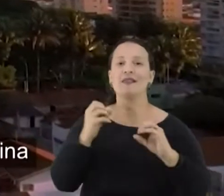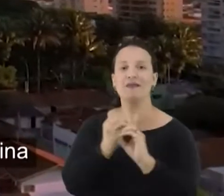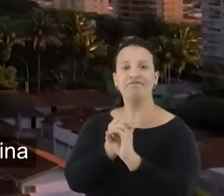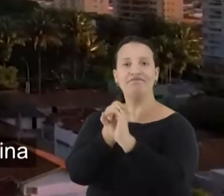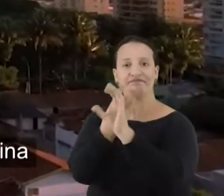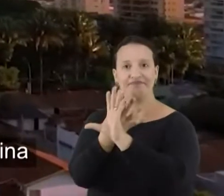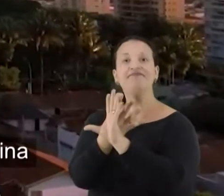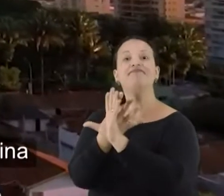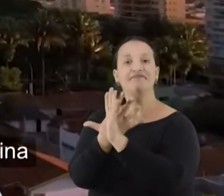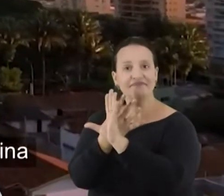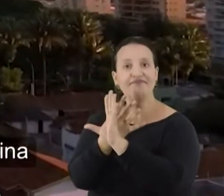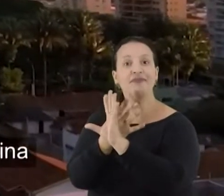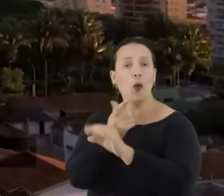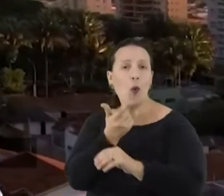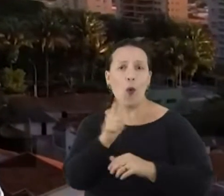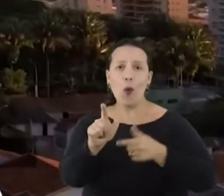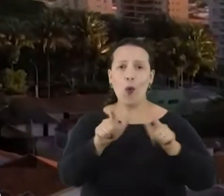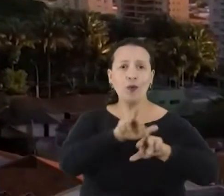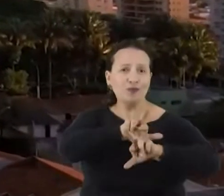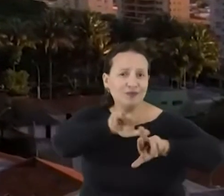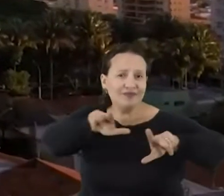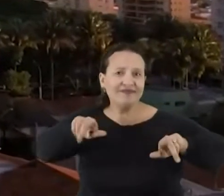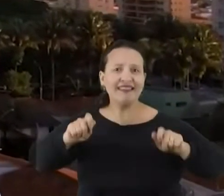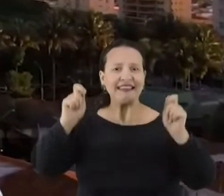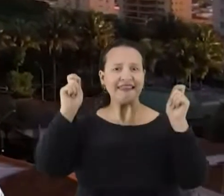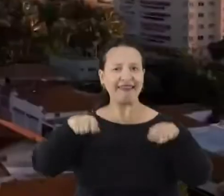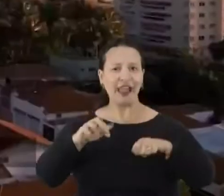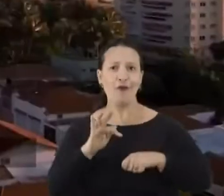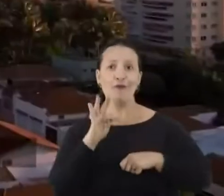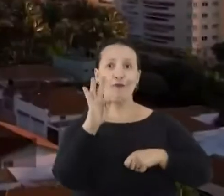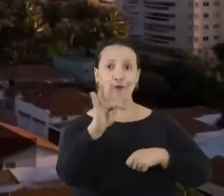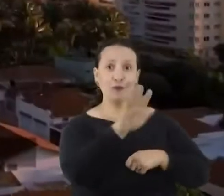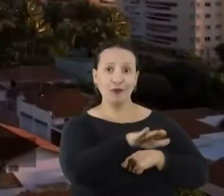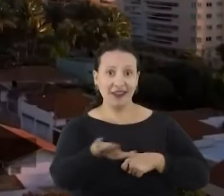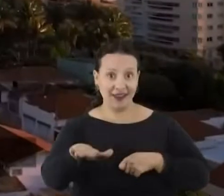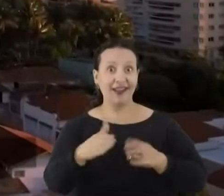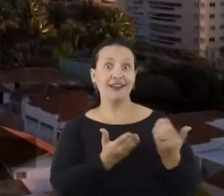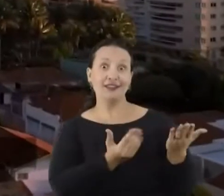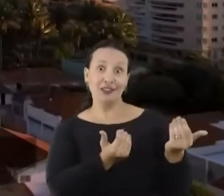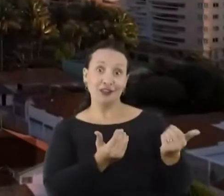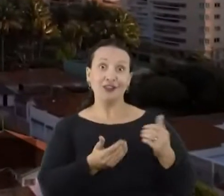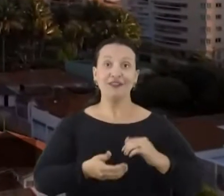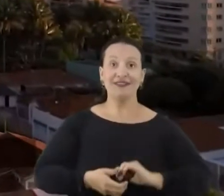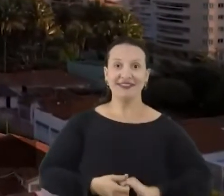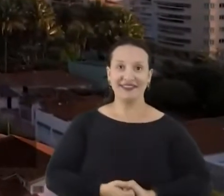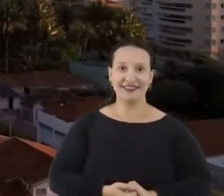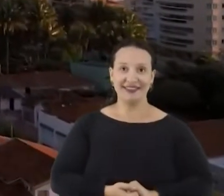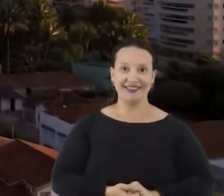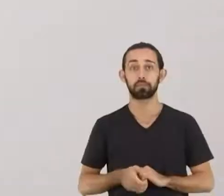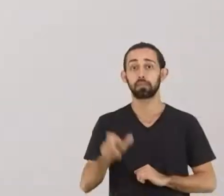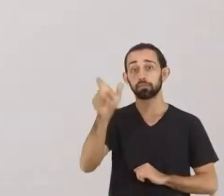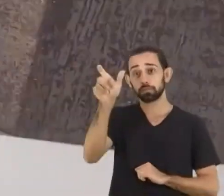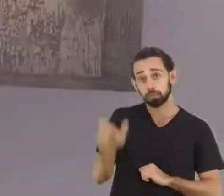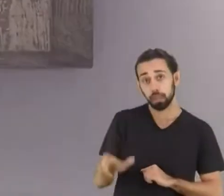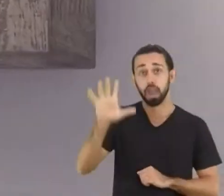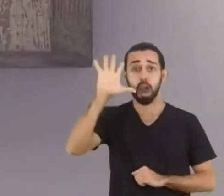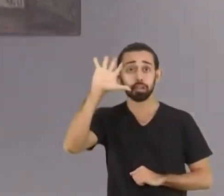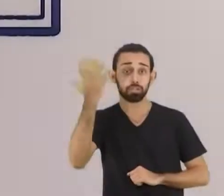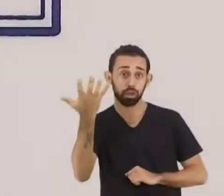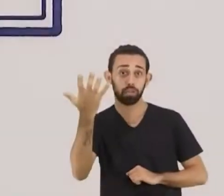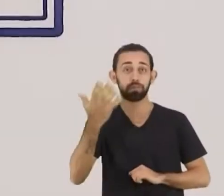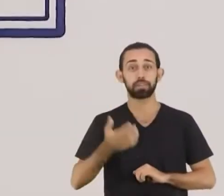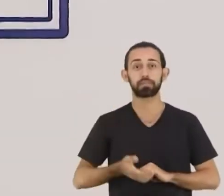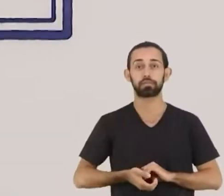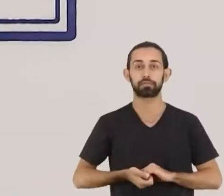consultas médicas à distância, telemedicina e muitas outras coisas. É garantir um futuro para as nossas crianças e jovens. O